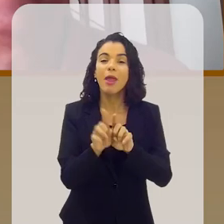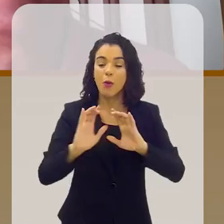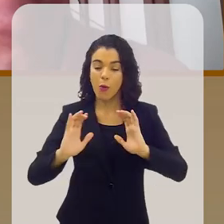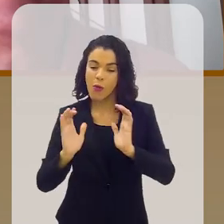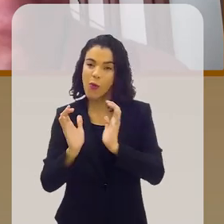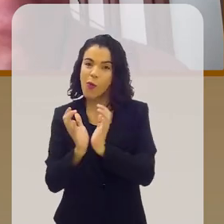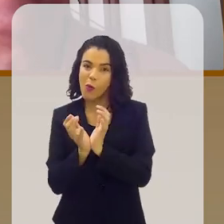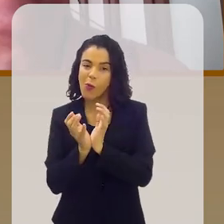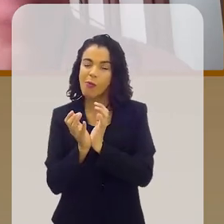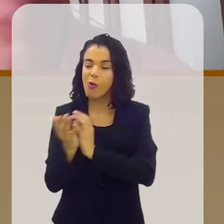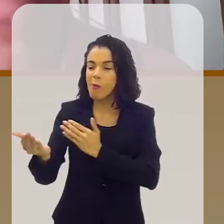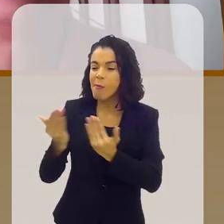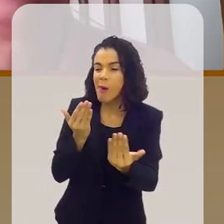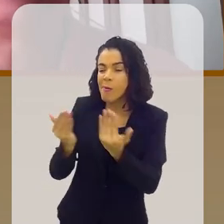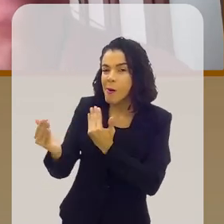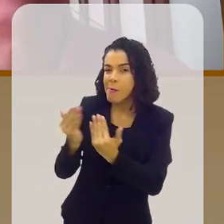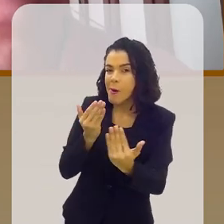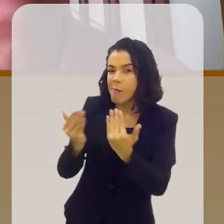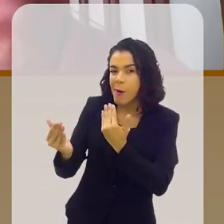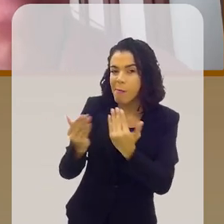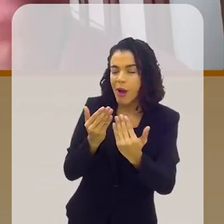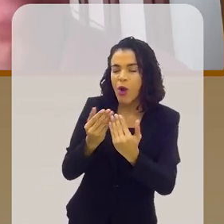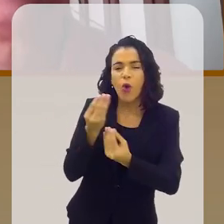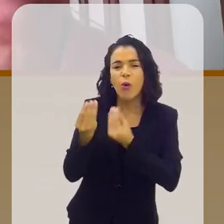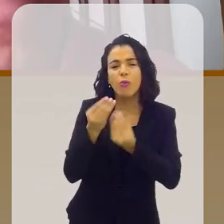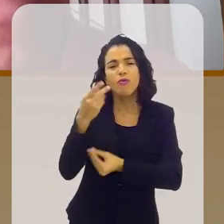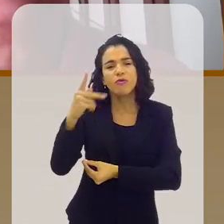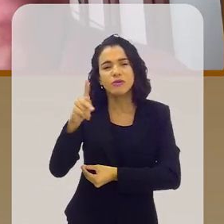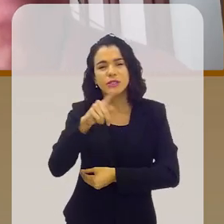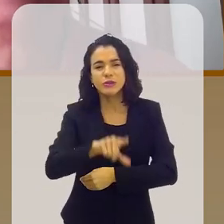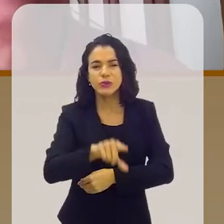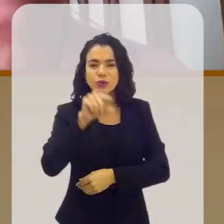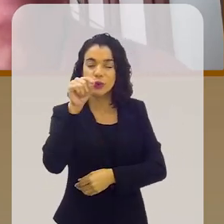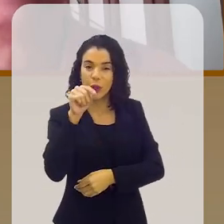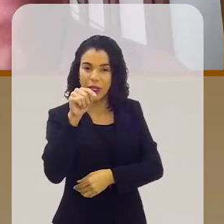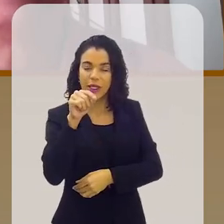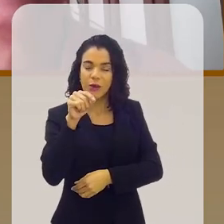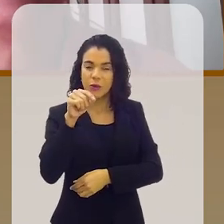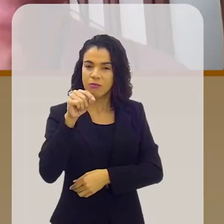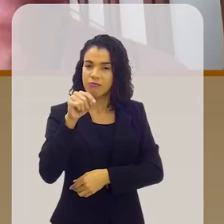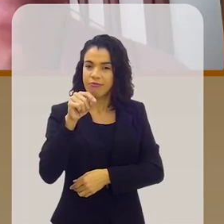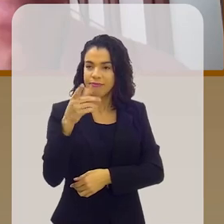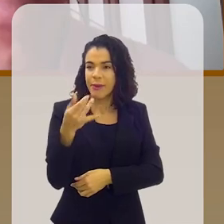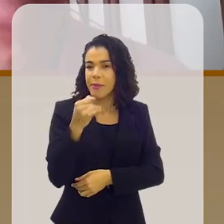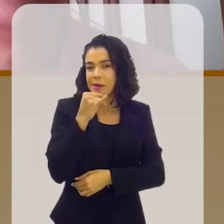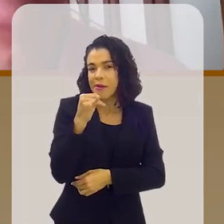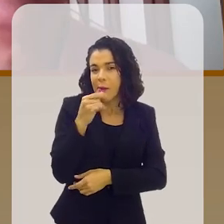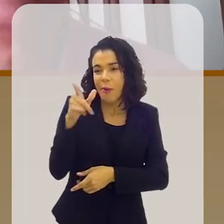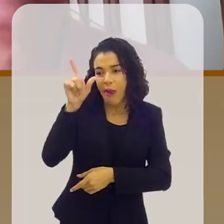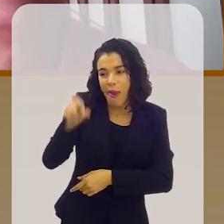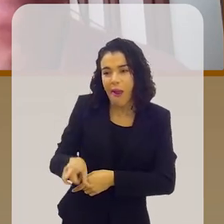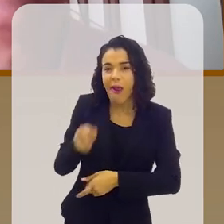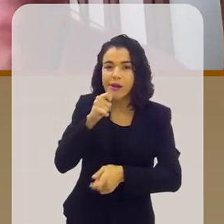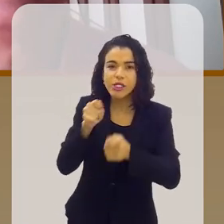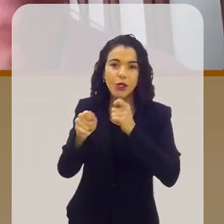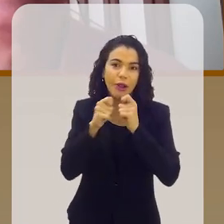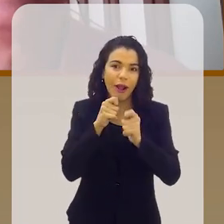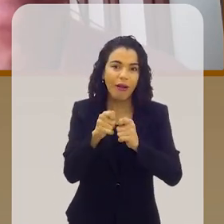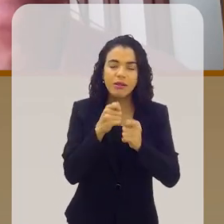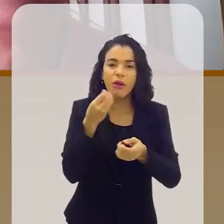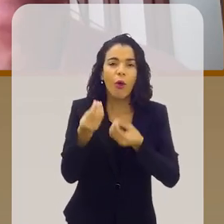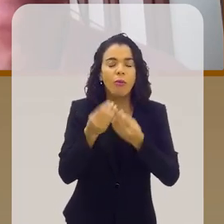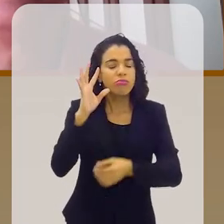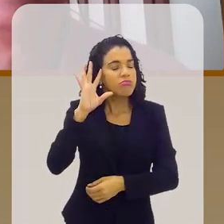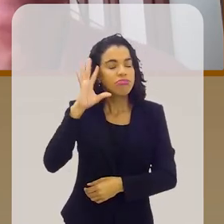pelo Fundo de Quintal, né? Como é que foi essa escolha de você, como jornalista, contar